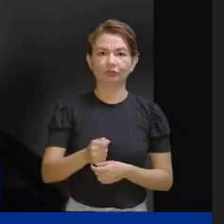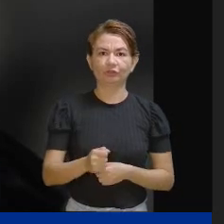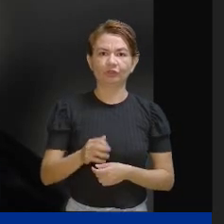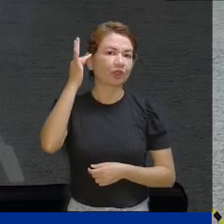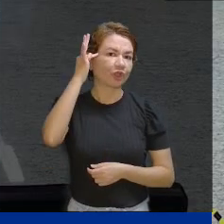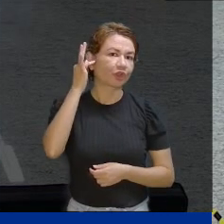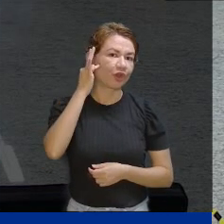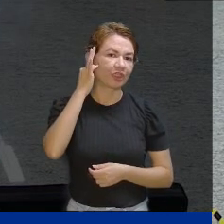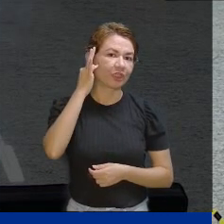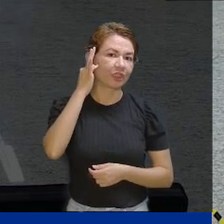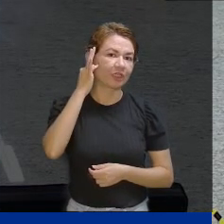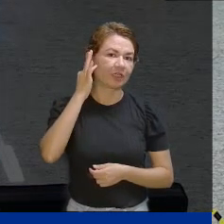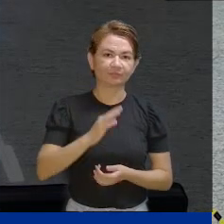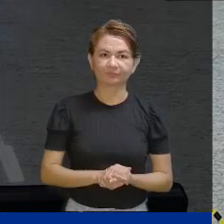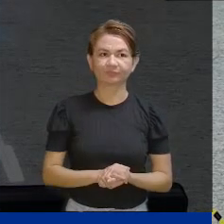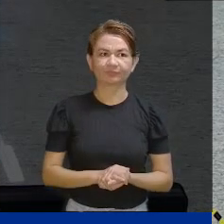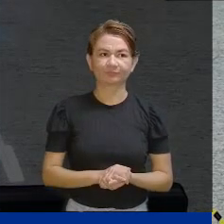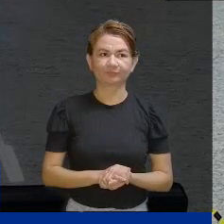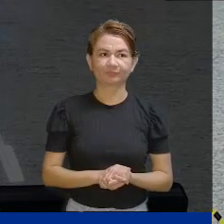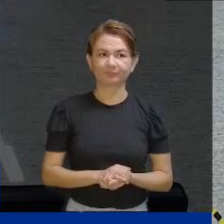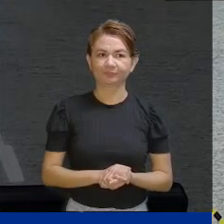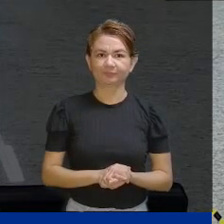Torque.